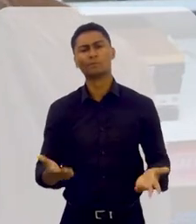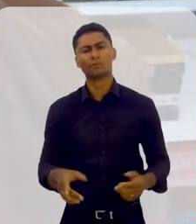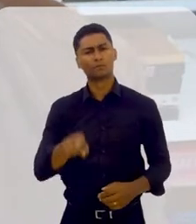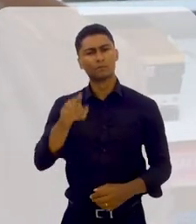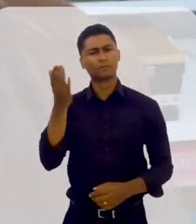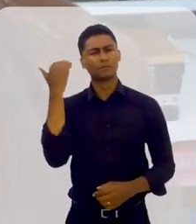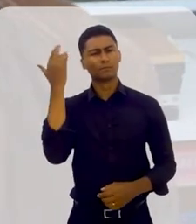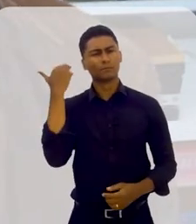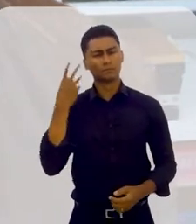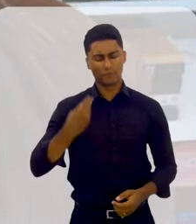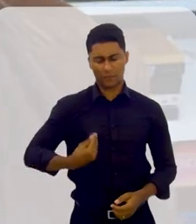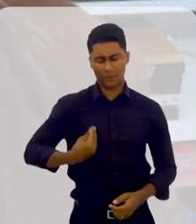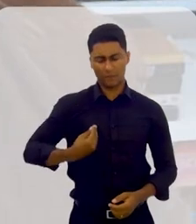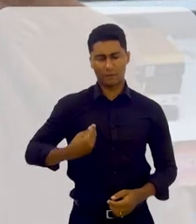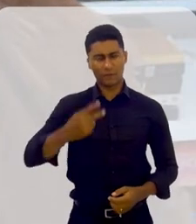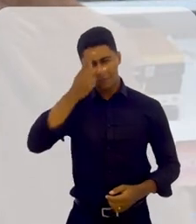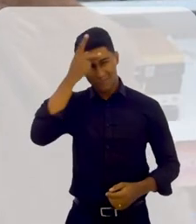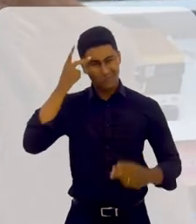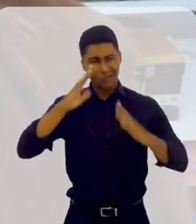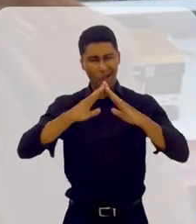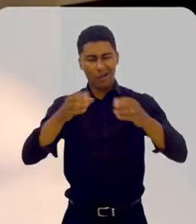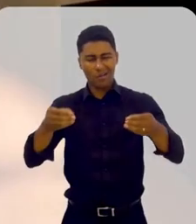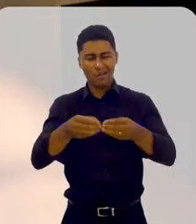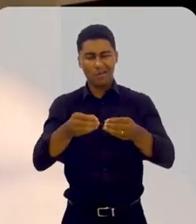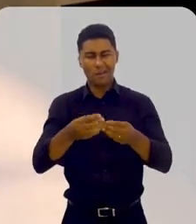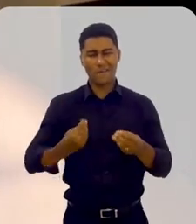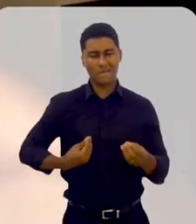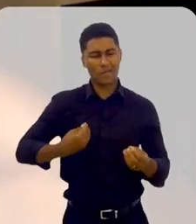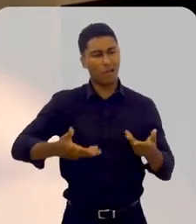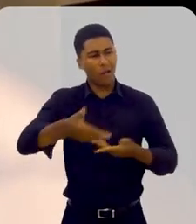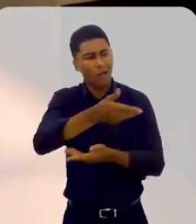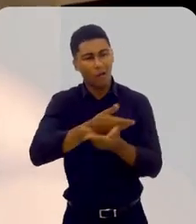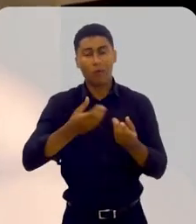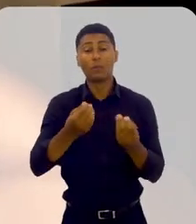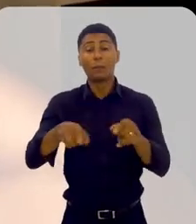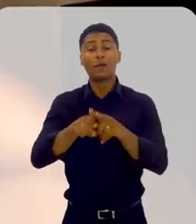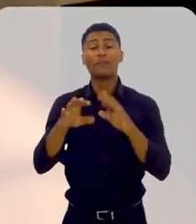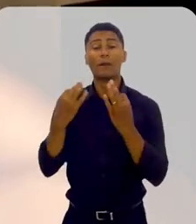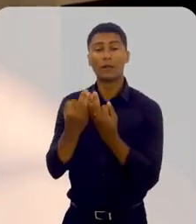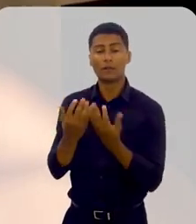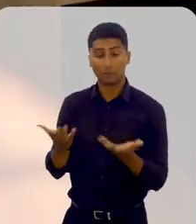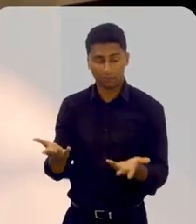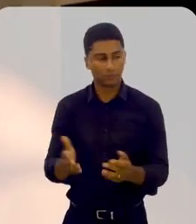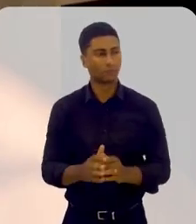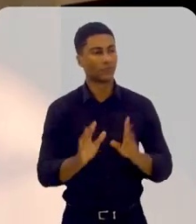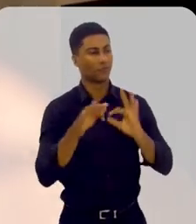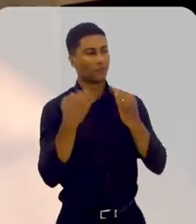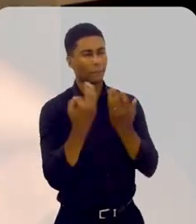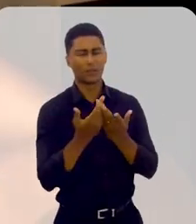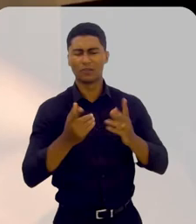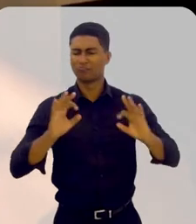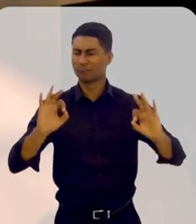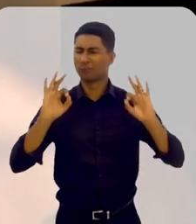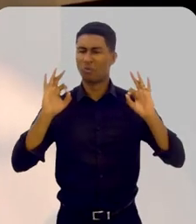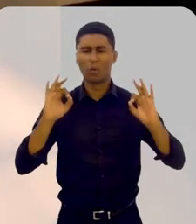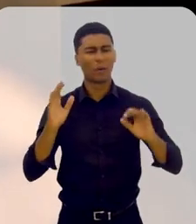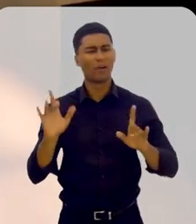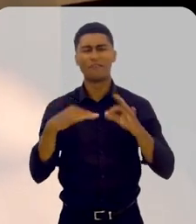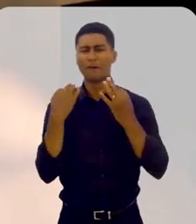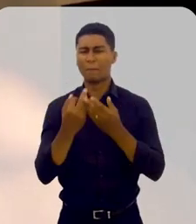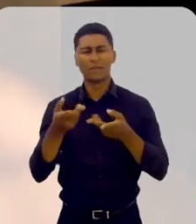convivência na sua vizinhança e na sua família? A minha família é incrível, sempre foi. A gente tem uma família muito,